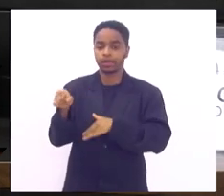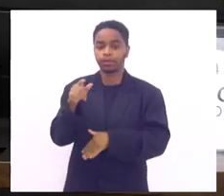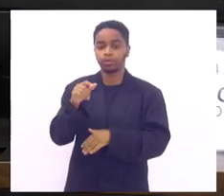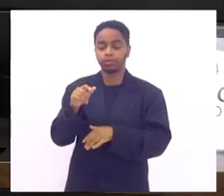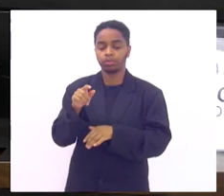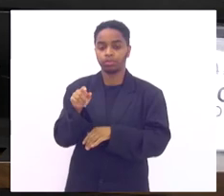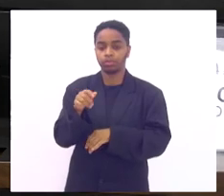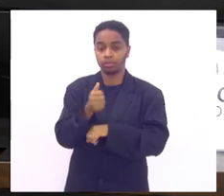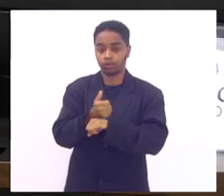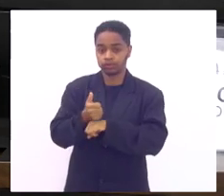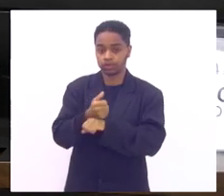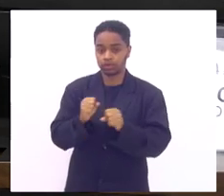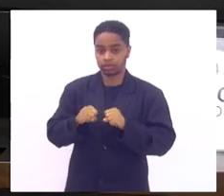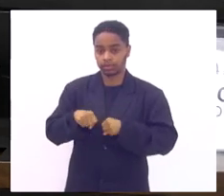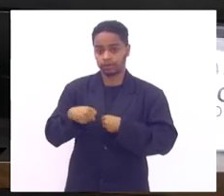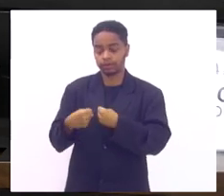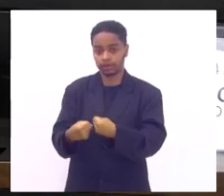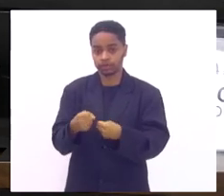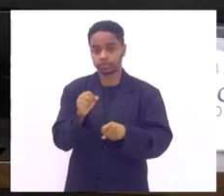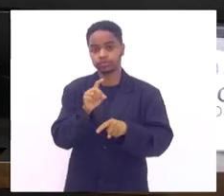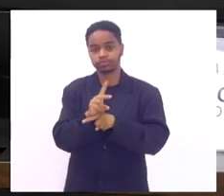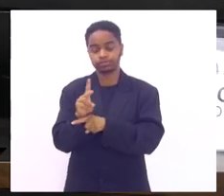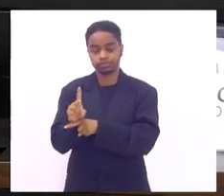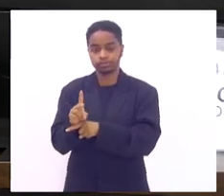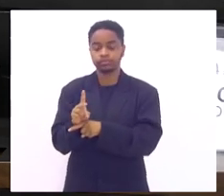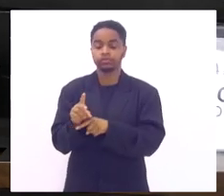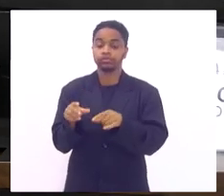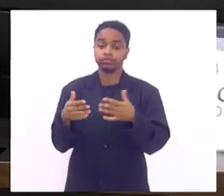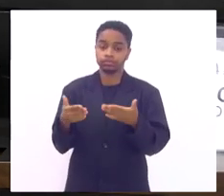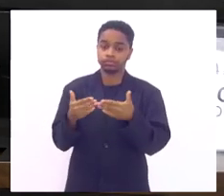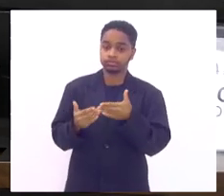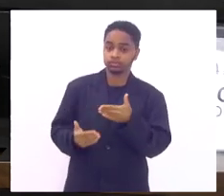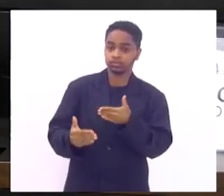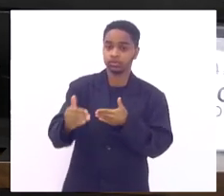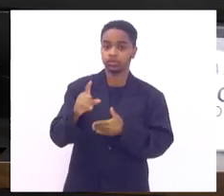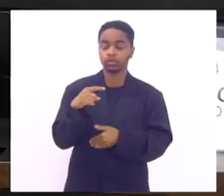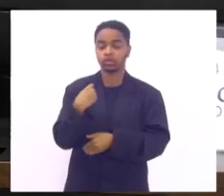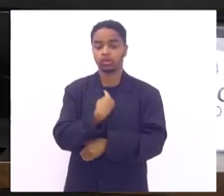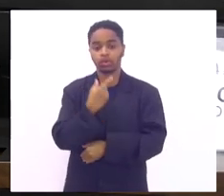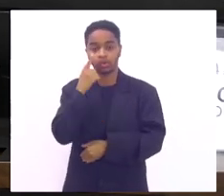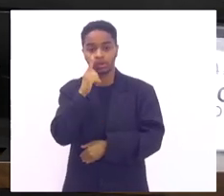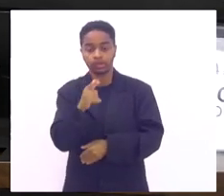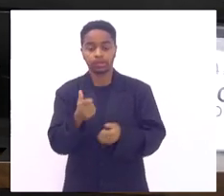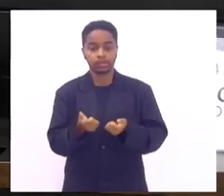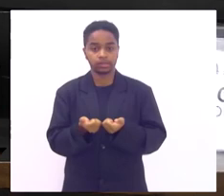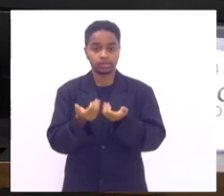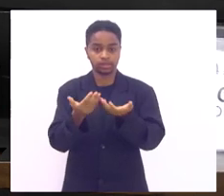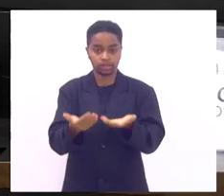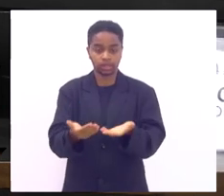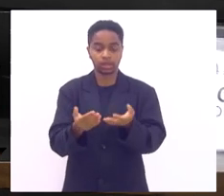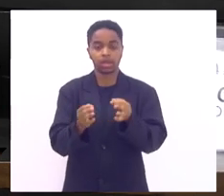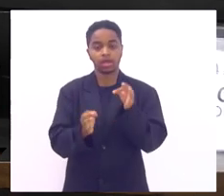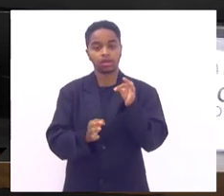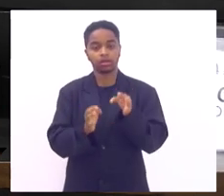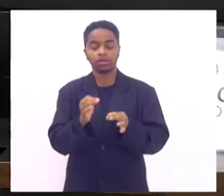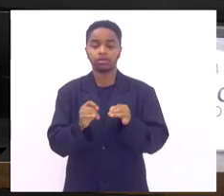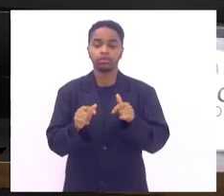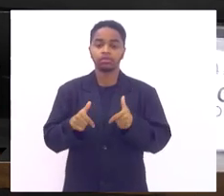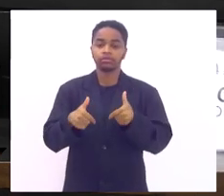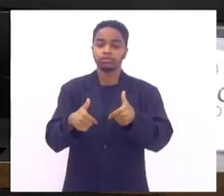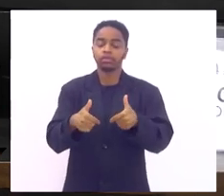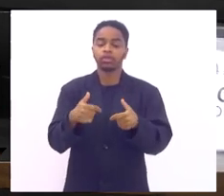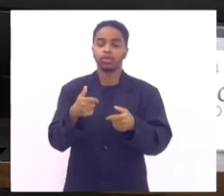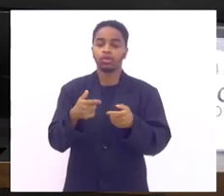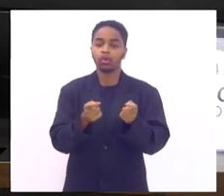defende, assessora. E aí, a partir desse momento, a gente vai conseguir entregar uma jurisdição, um controle do exercício